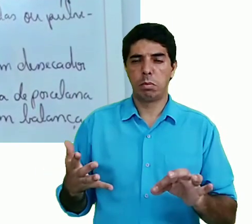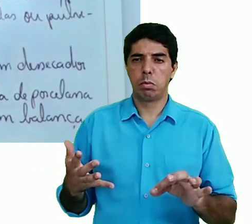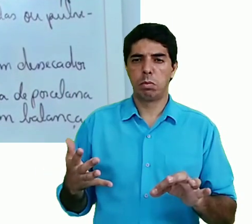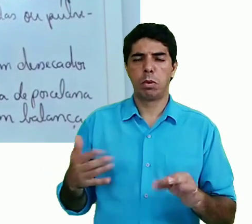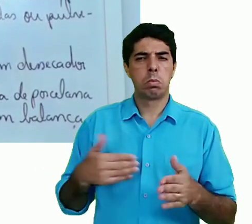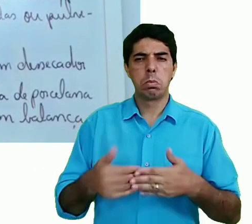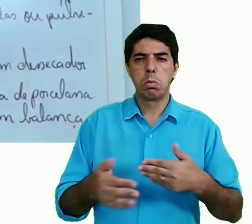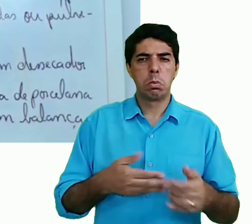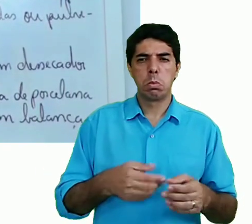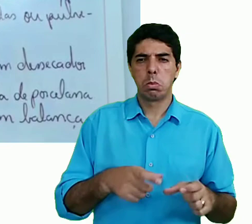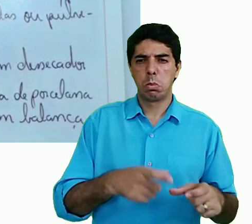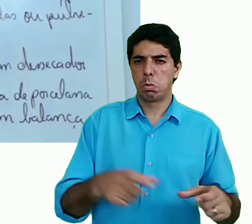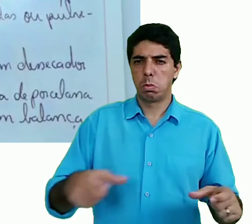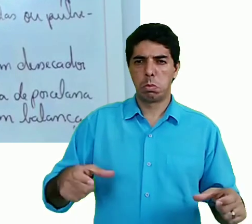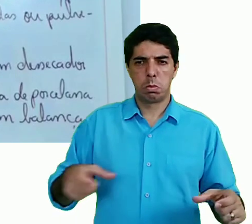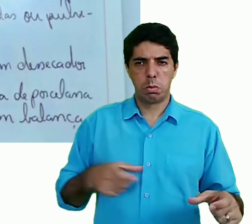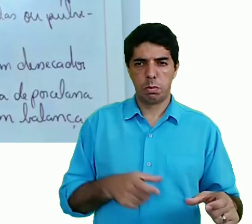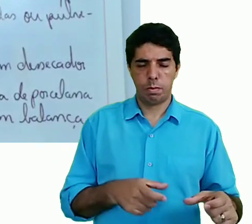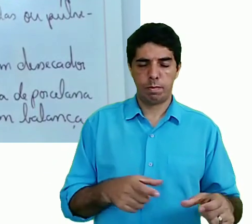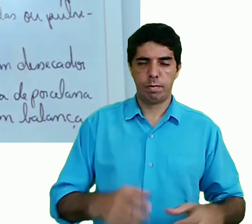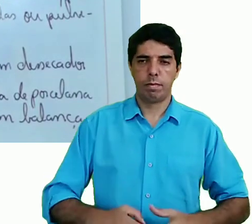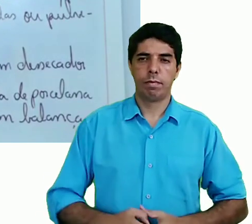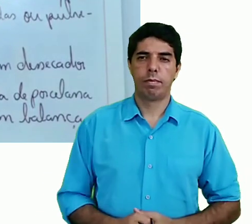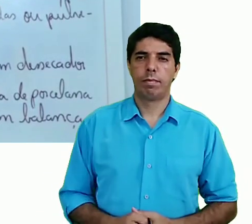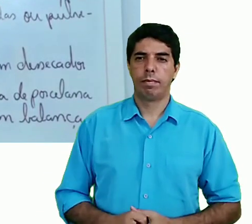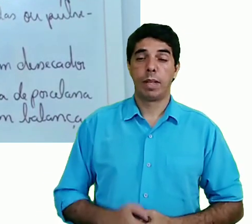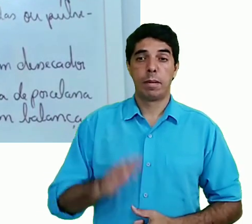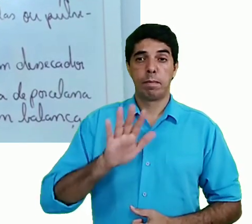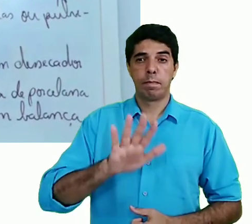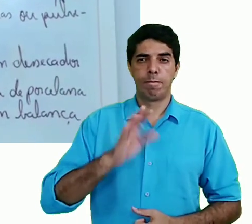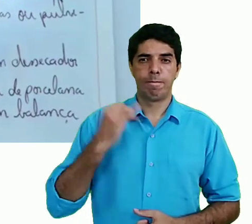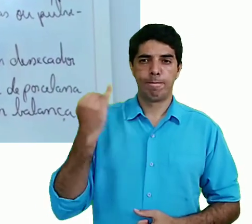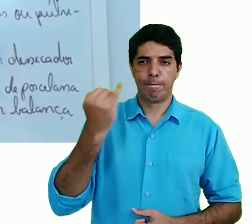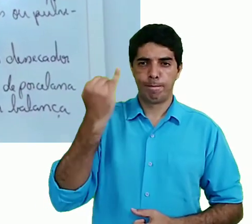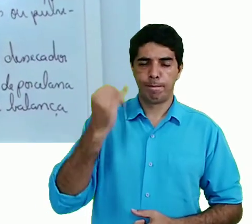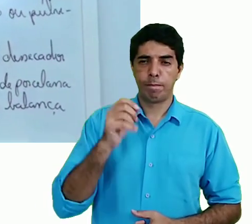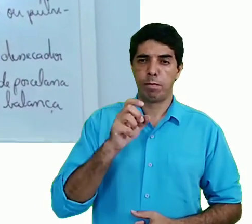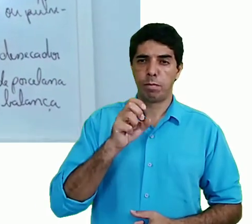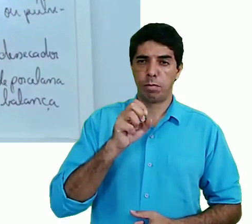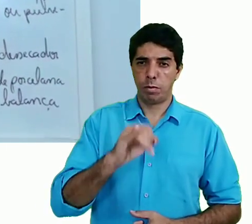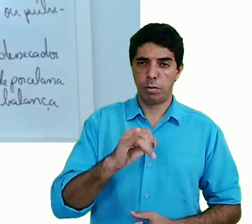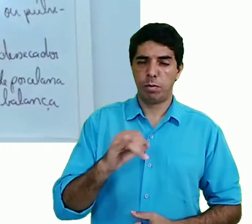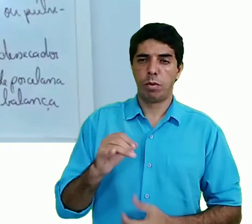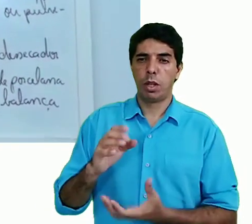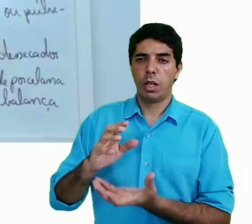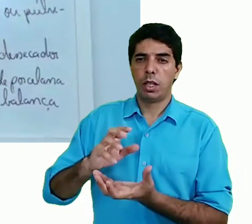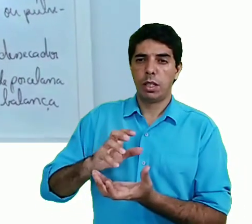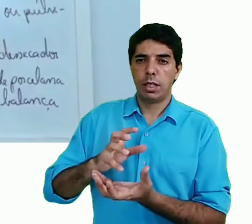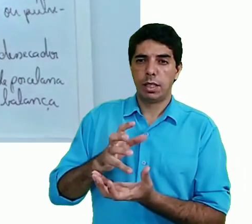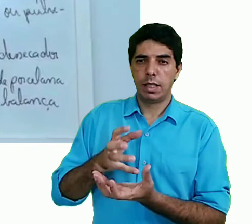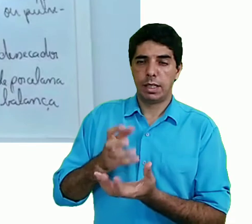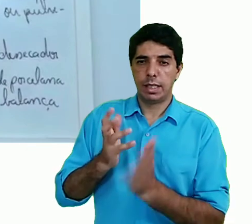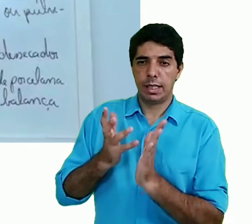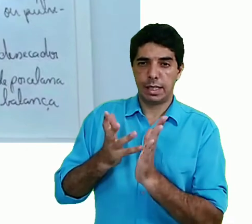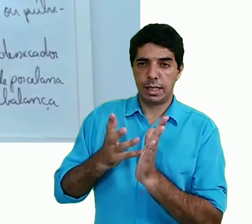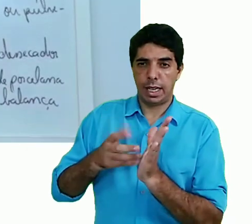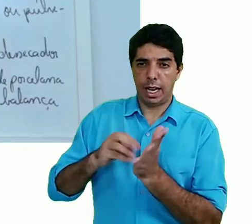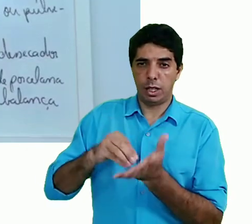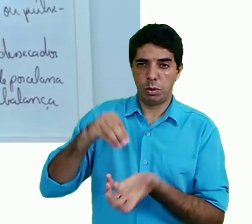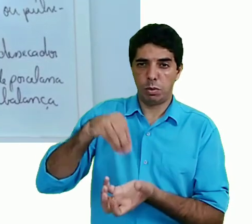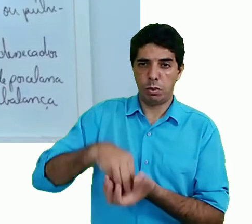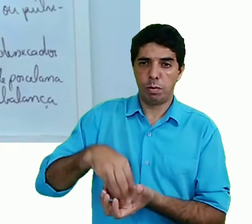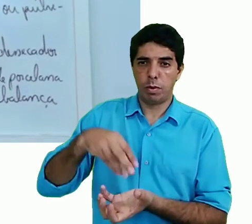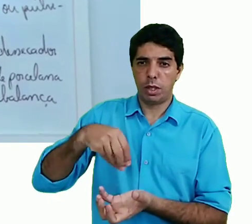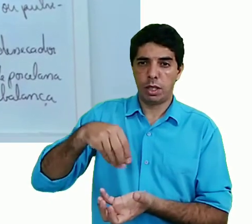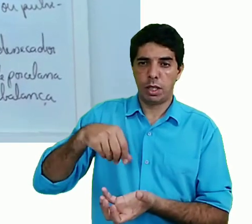qual foi escolhida para realizar essa análise, tá? Lembrando que, se for extrato seco, nós iremos pesar uma